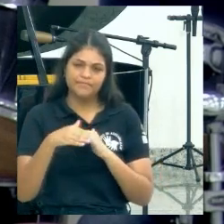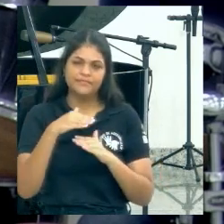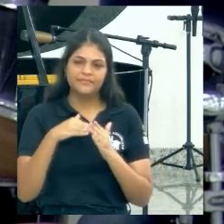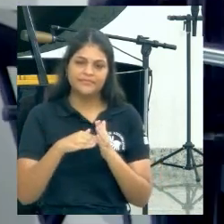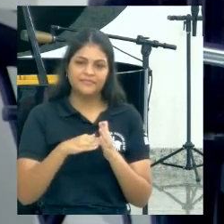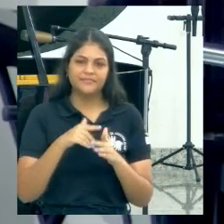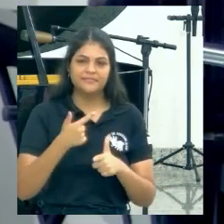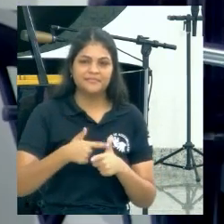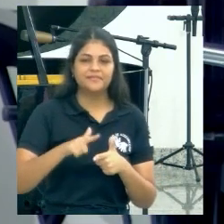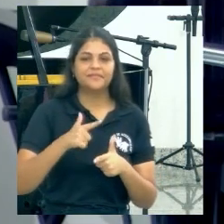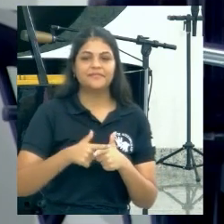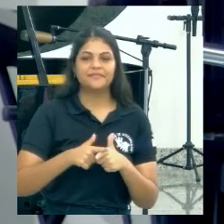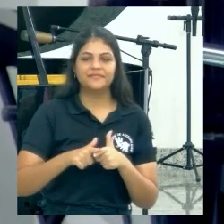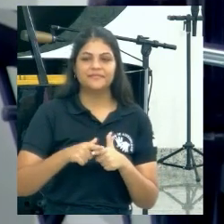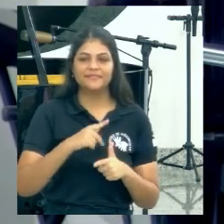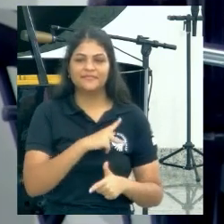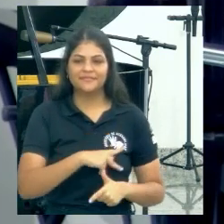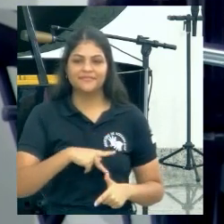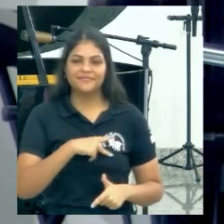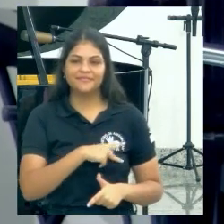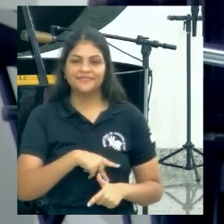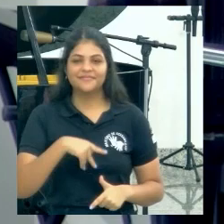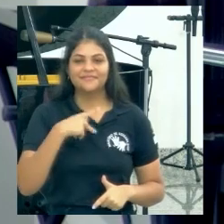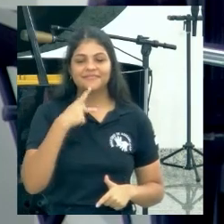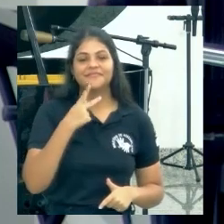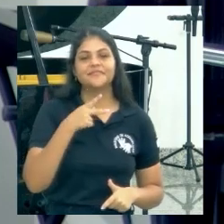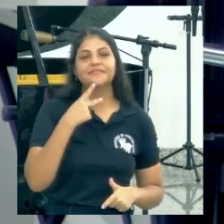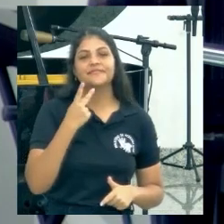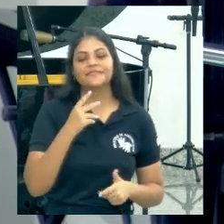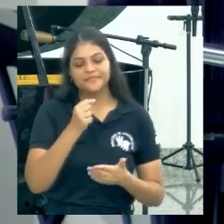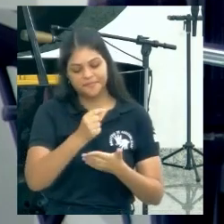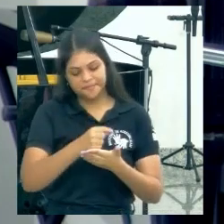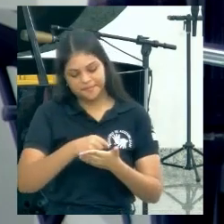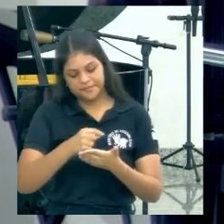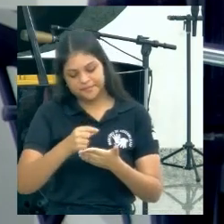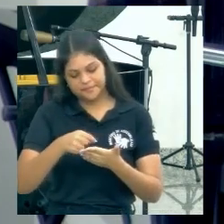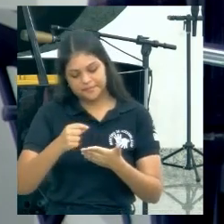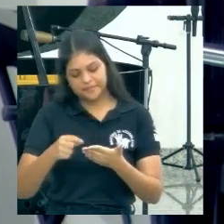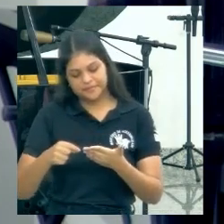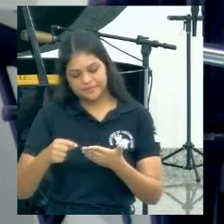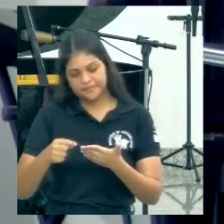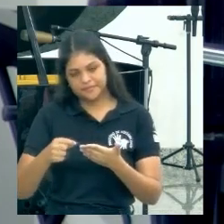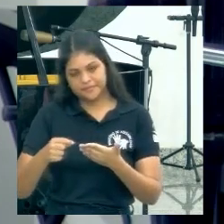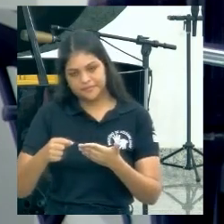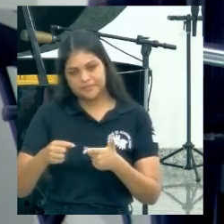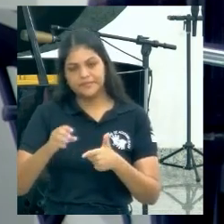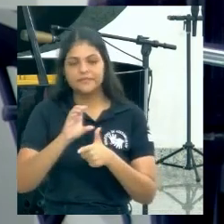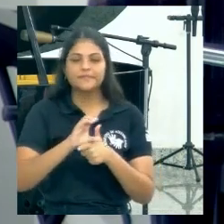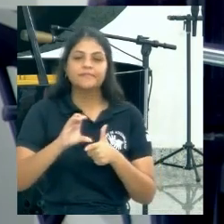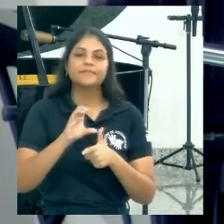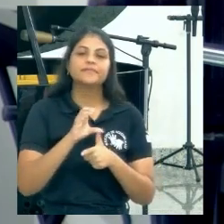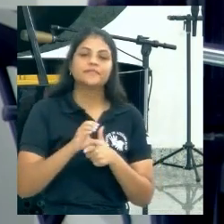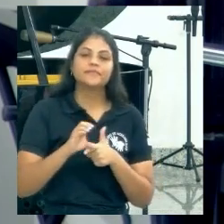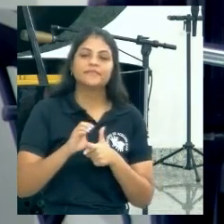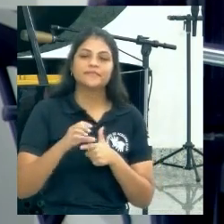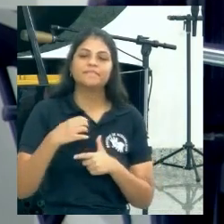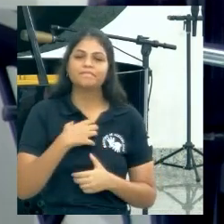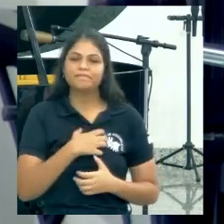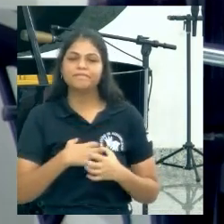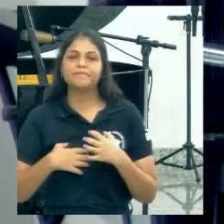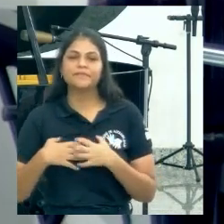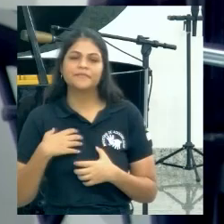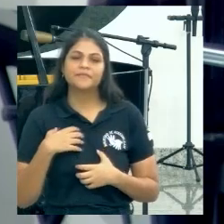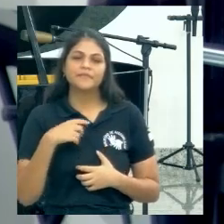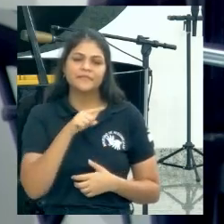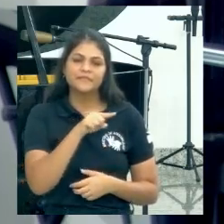se Paulo diz que as cartas que ele escreveu a Corinto foram marcadas por muita dor, você